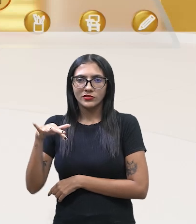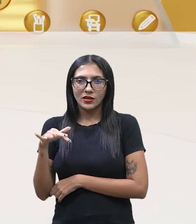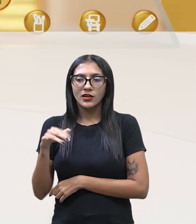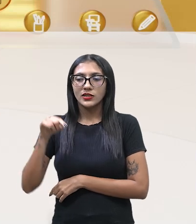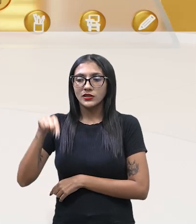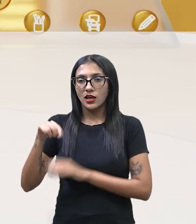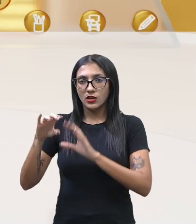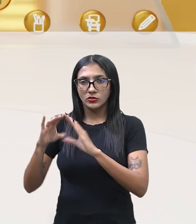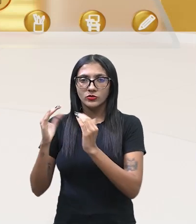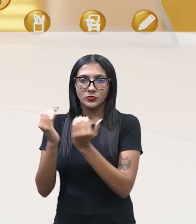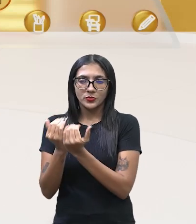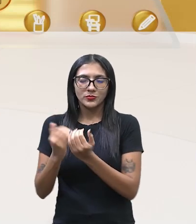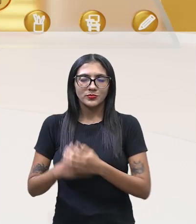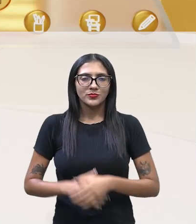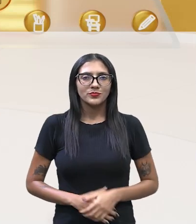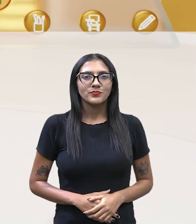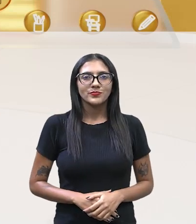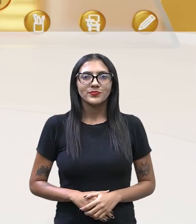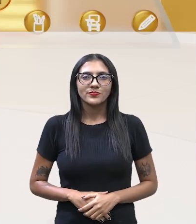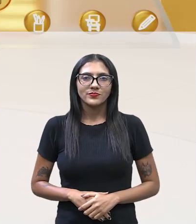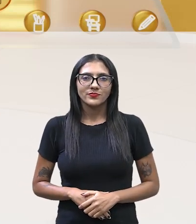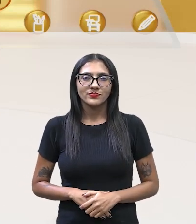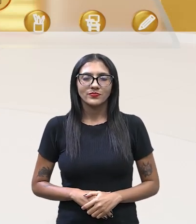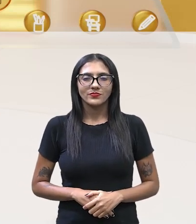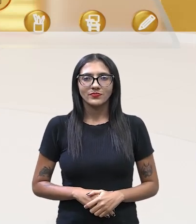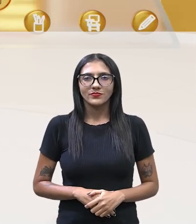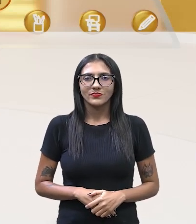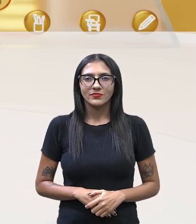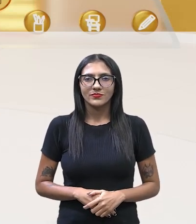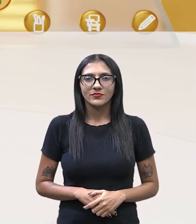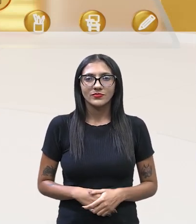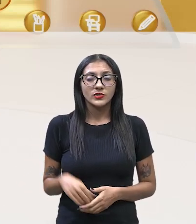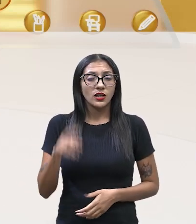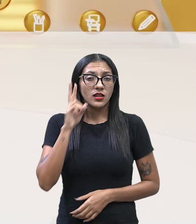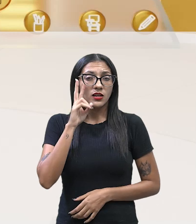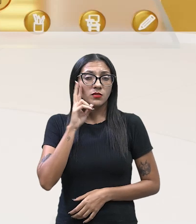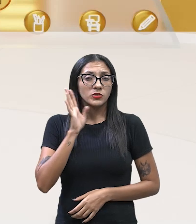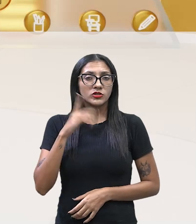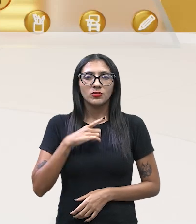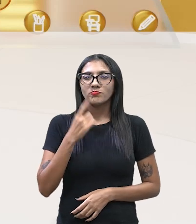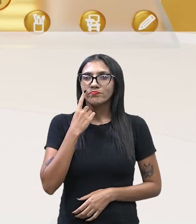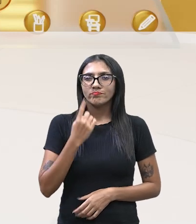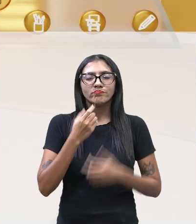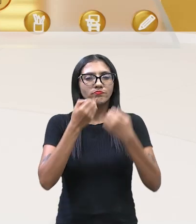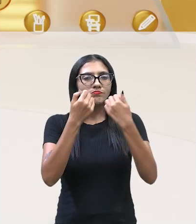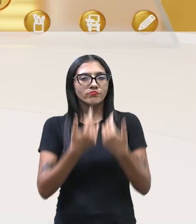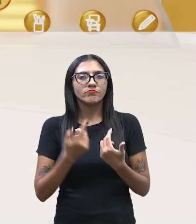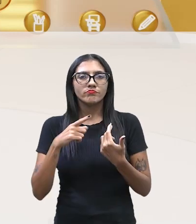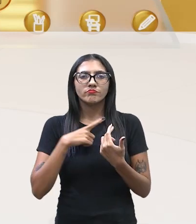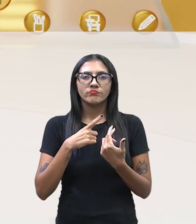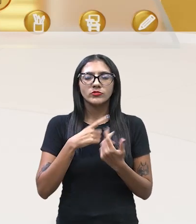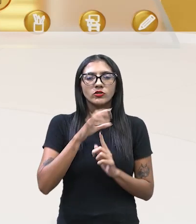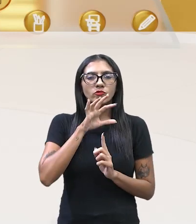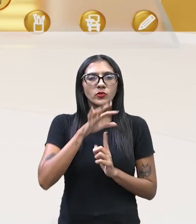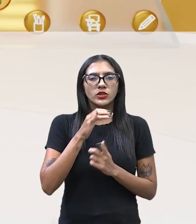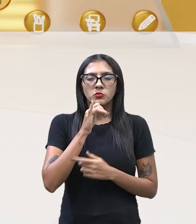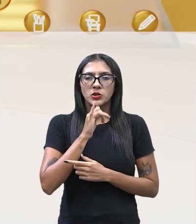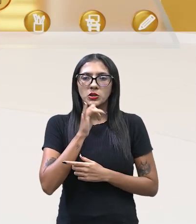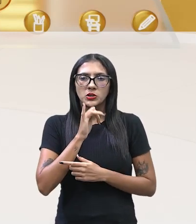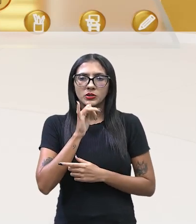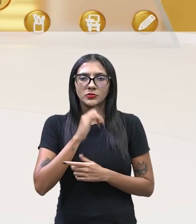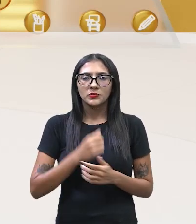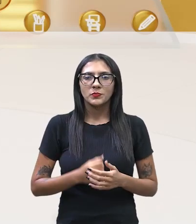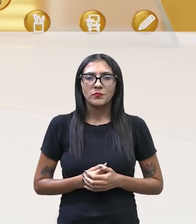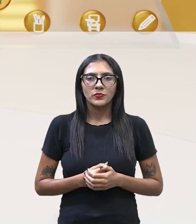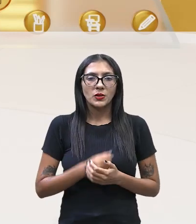daquela comunidade. Isso mesmo. Lembrando que a gente já viu sobre a questão do empreendedorismo social, é quando aquela comunidade, a pessoa, né, por